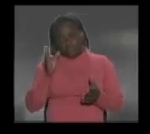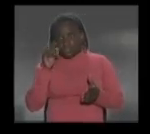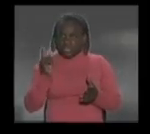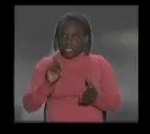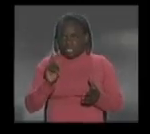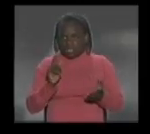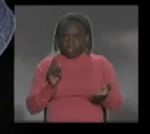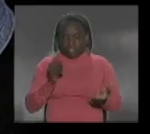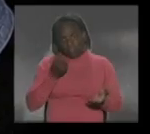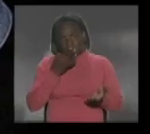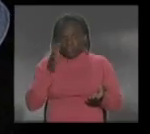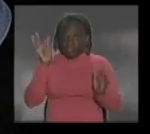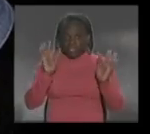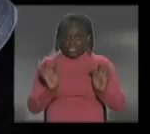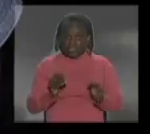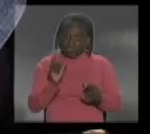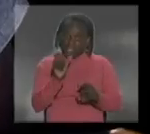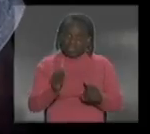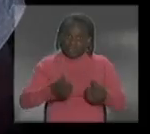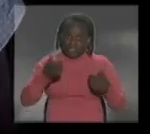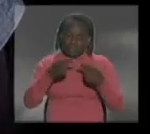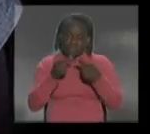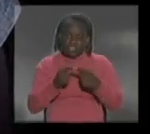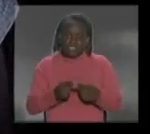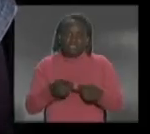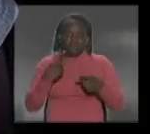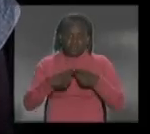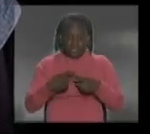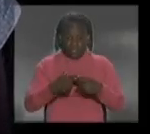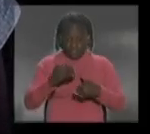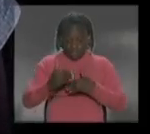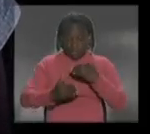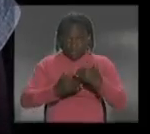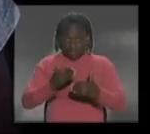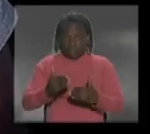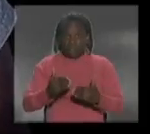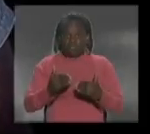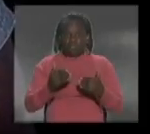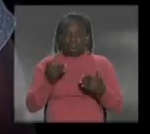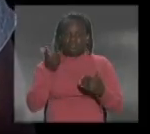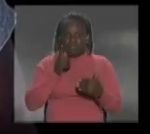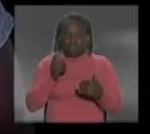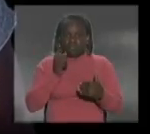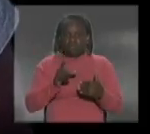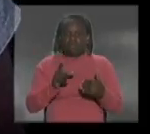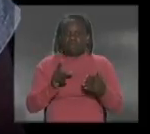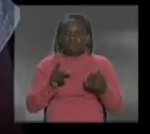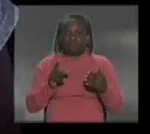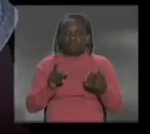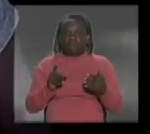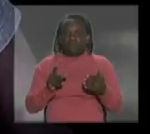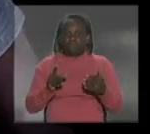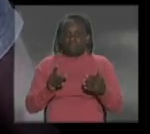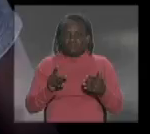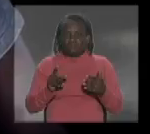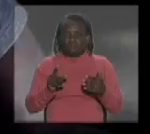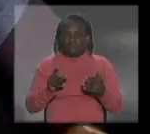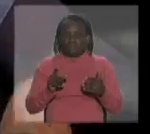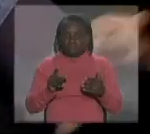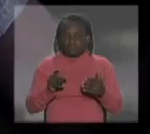eu diria feliz, é melhor a palavra, que nesse processo, né, que resulta aí tanto,